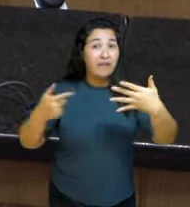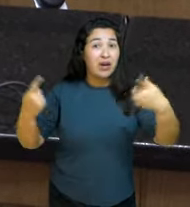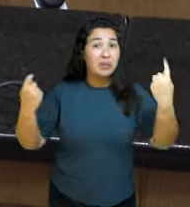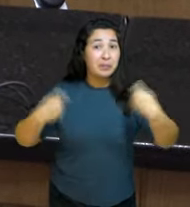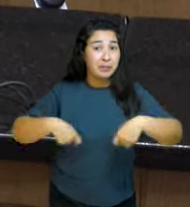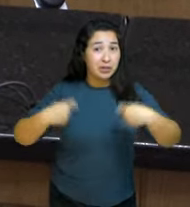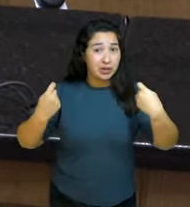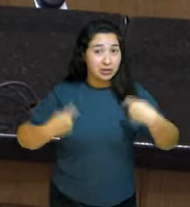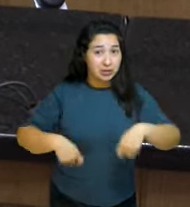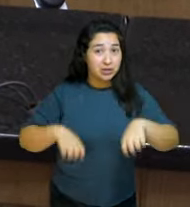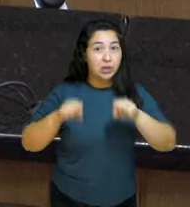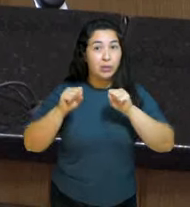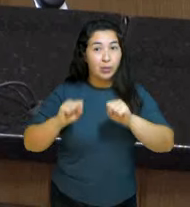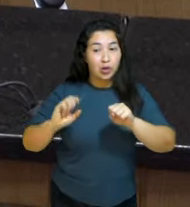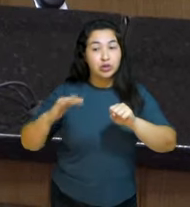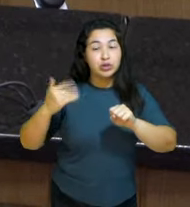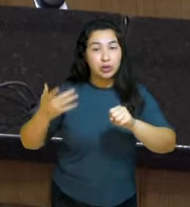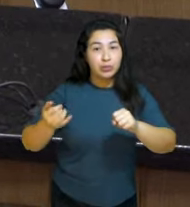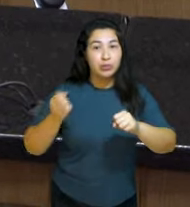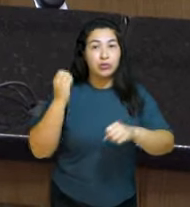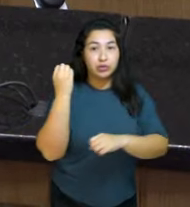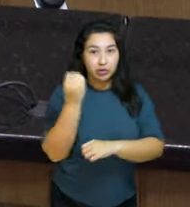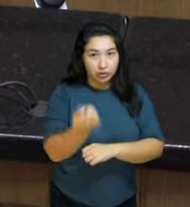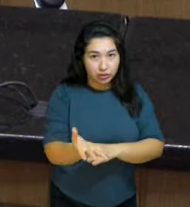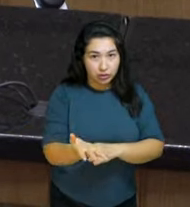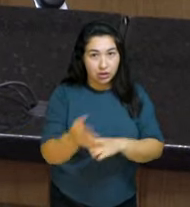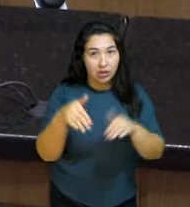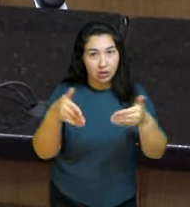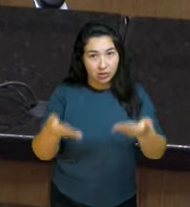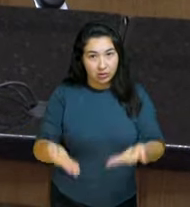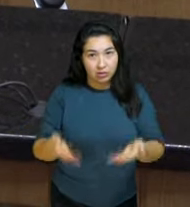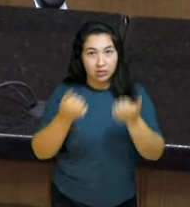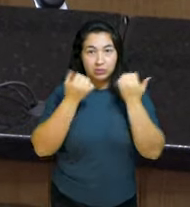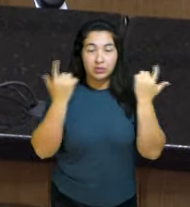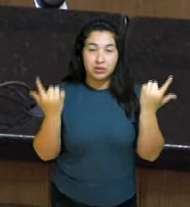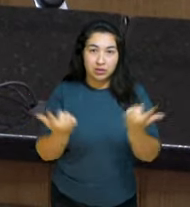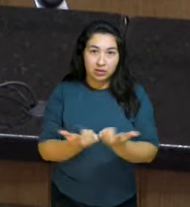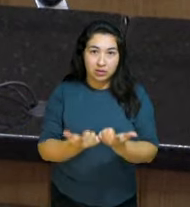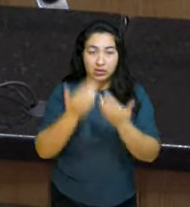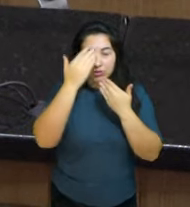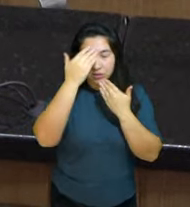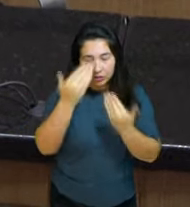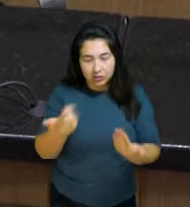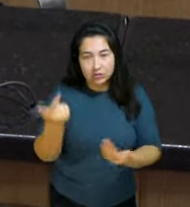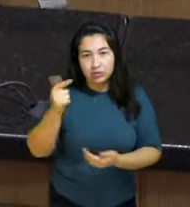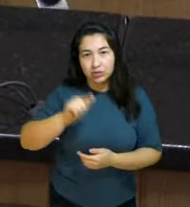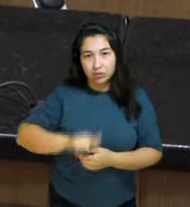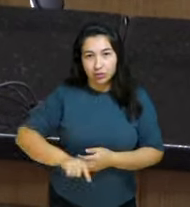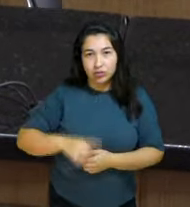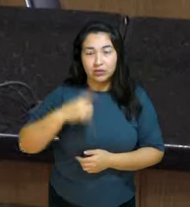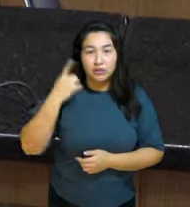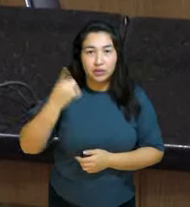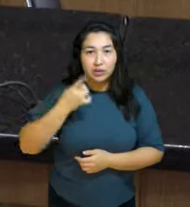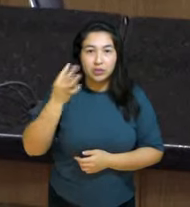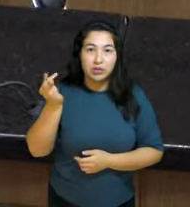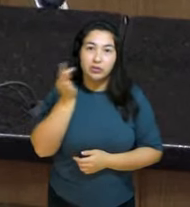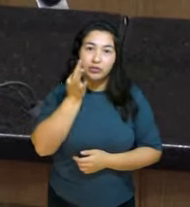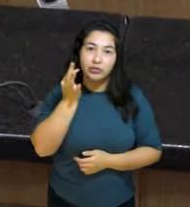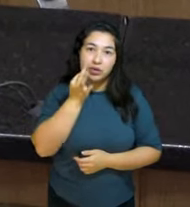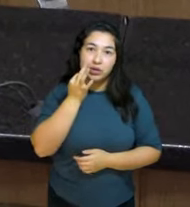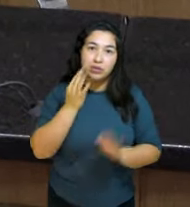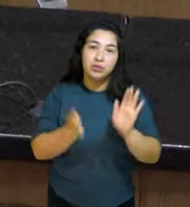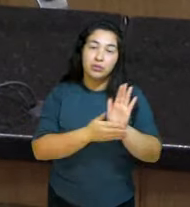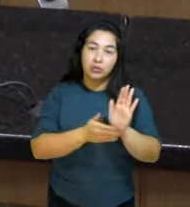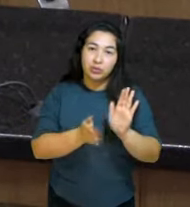ser trazido a esse parlamento. Agradeço novamente ao deputado Fernando pela